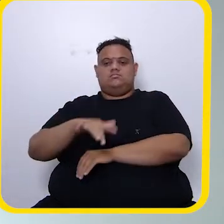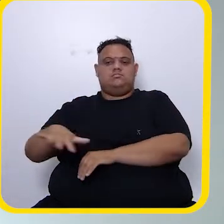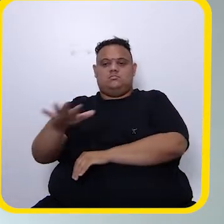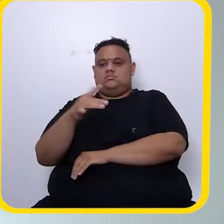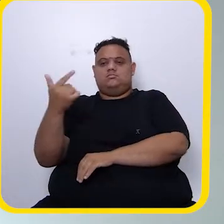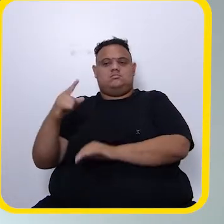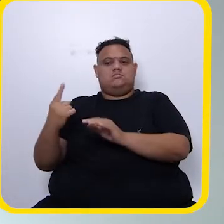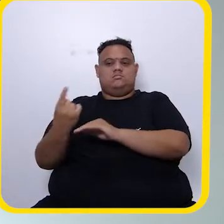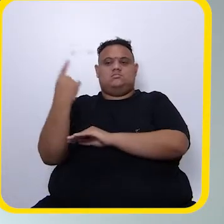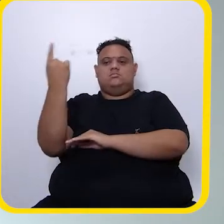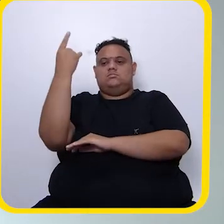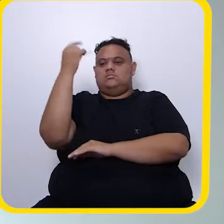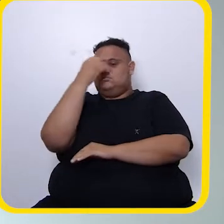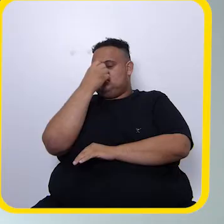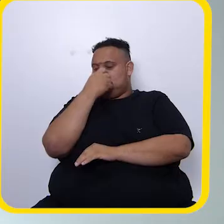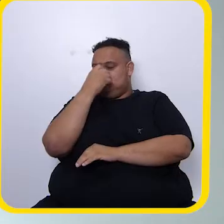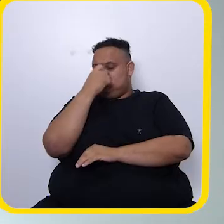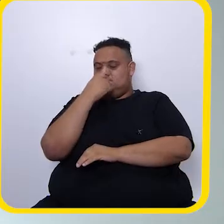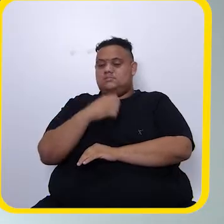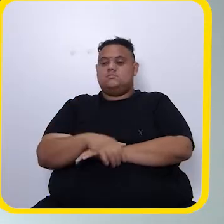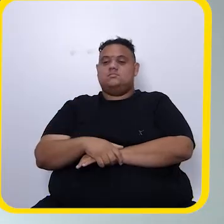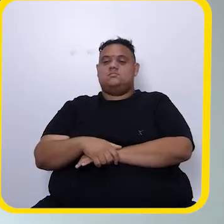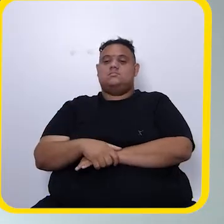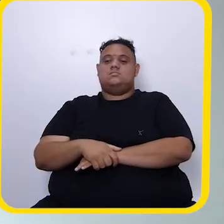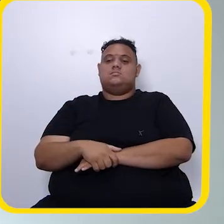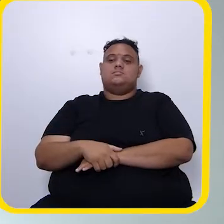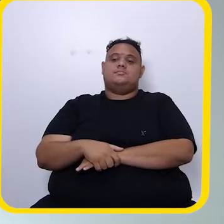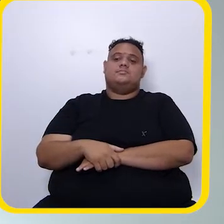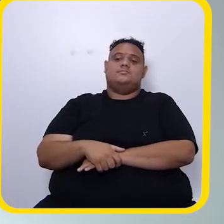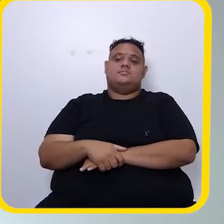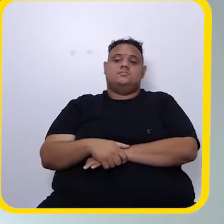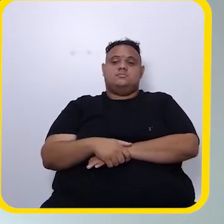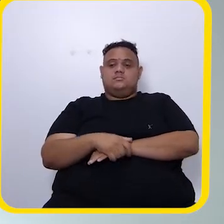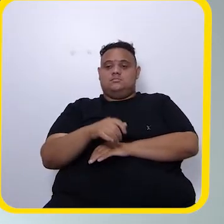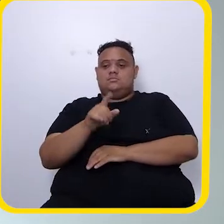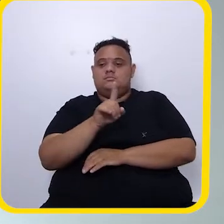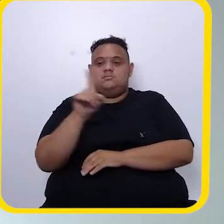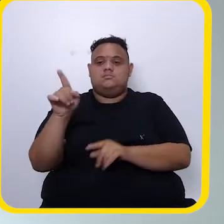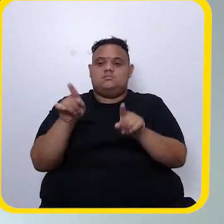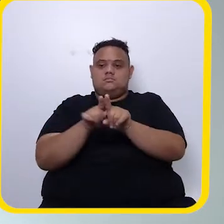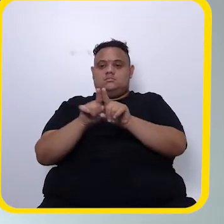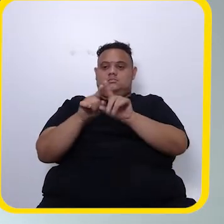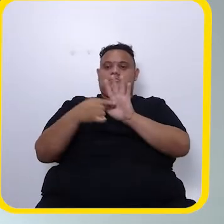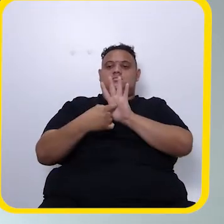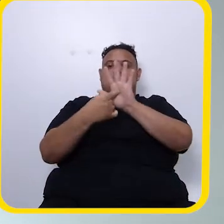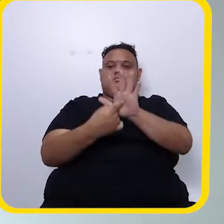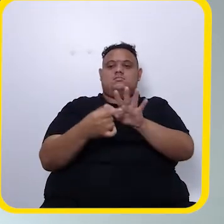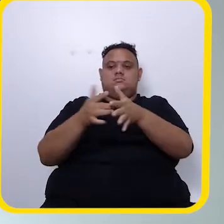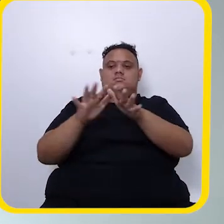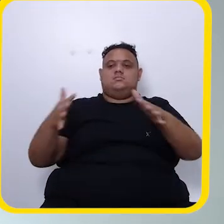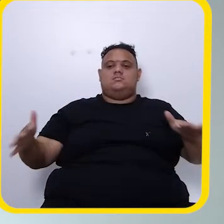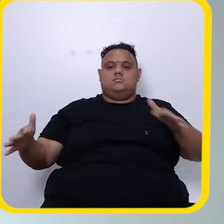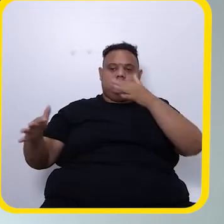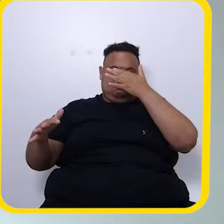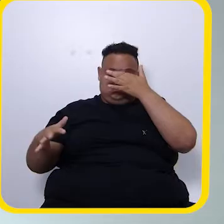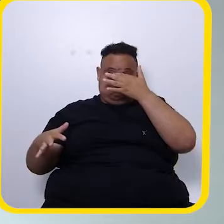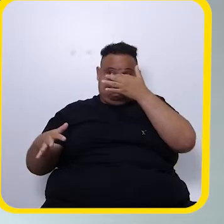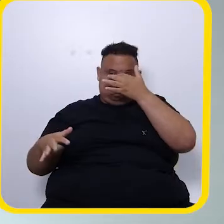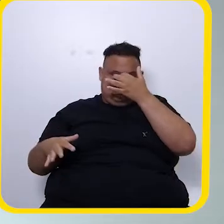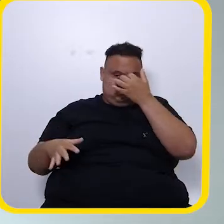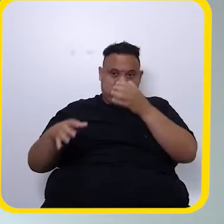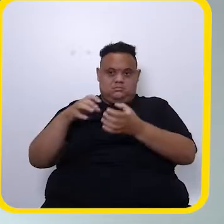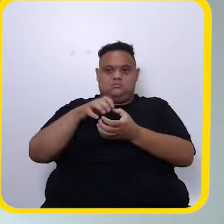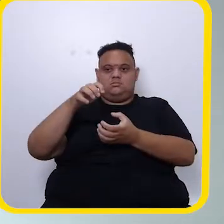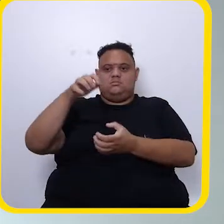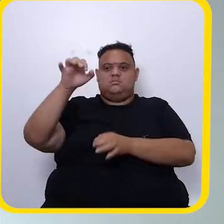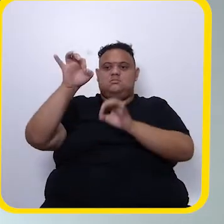não temos áreas muito altas na América Central. Aí está destacado também, né, o Mar das Antilhas ou Mar do